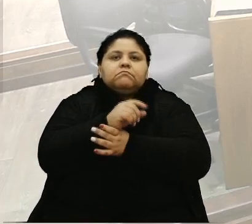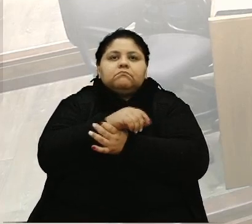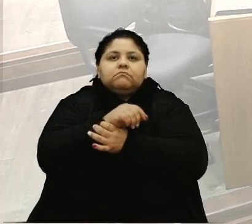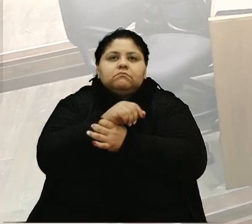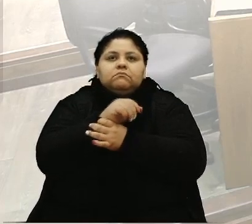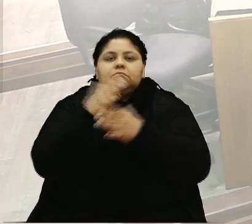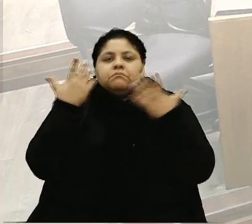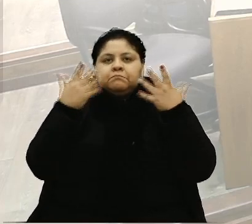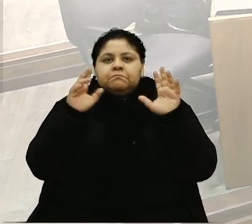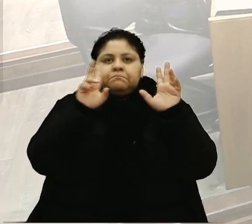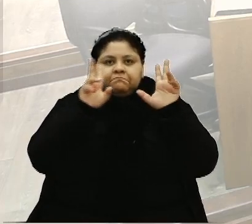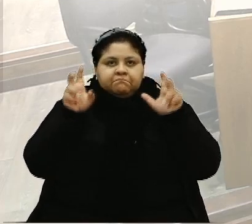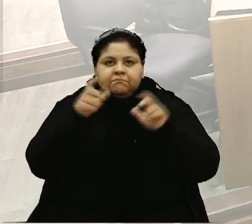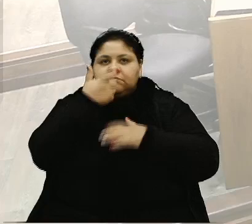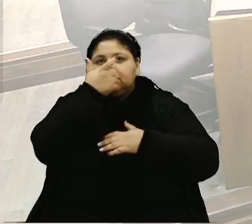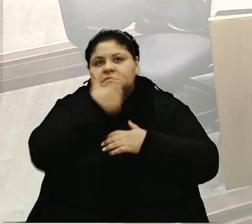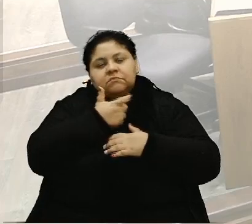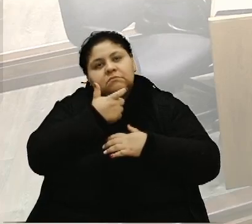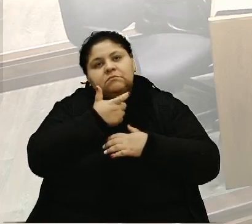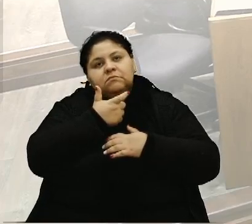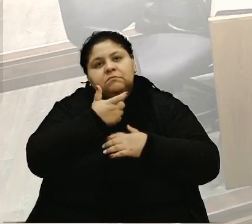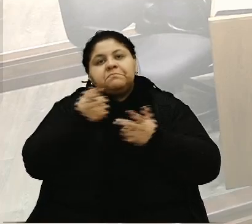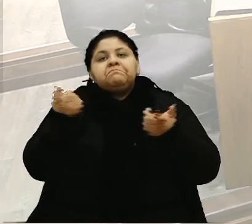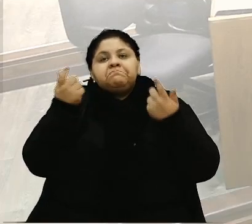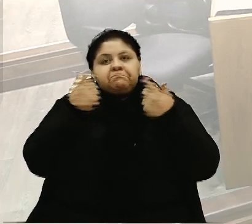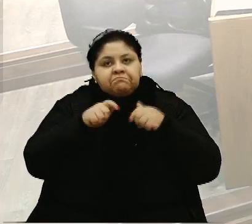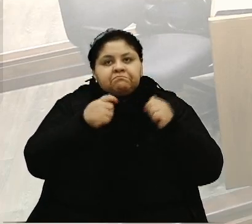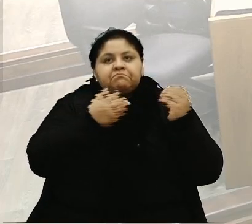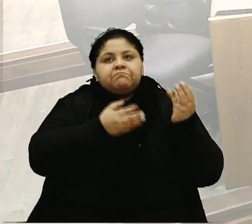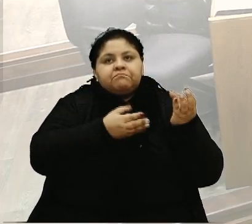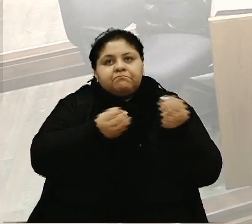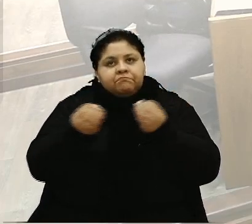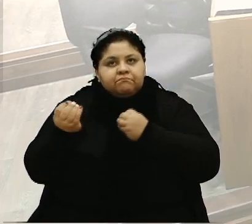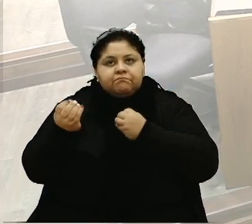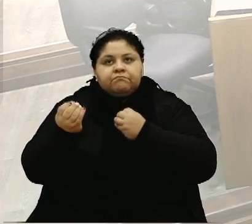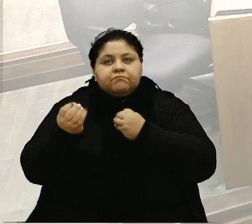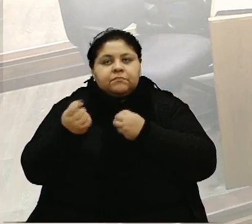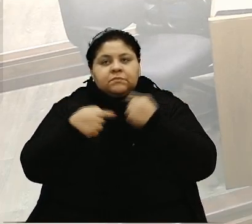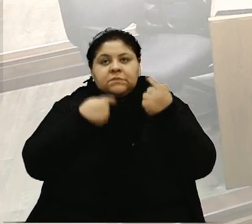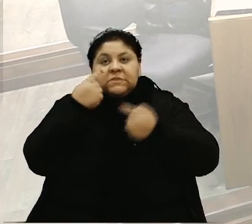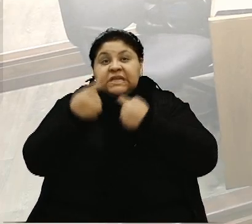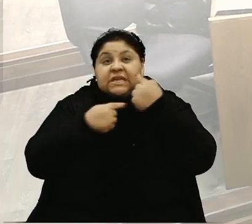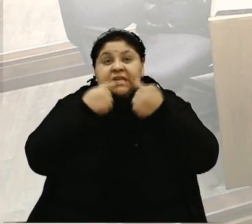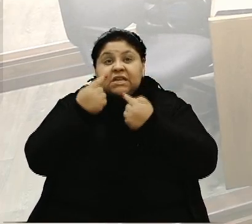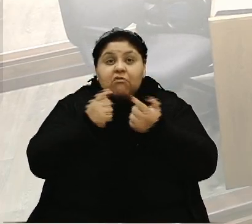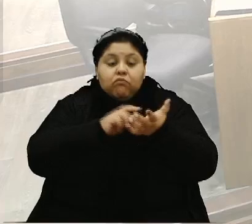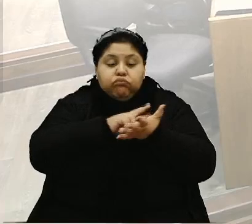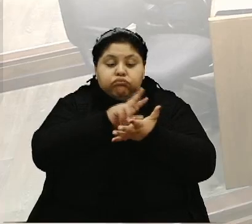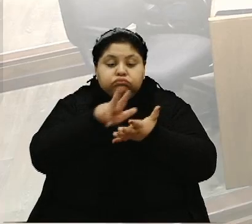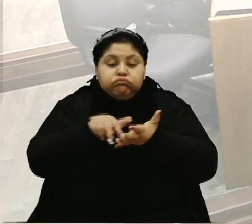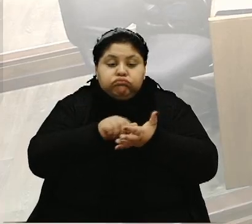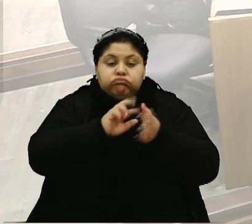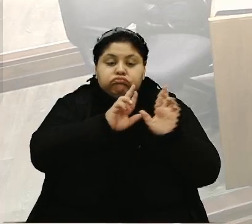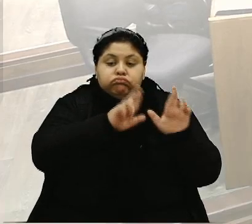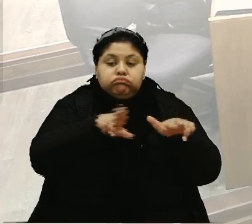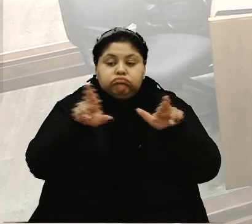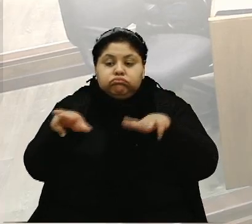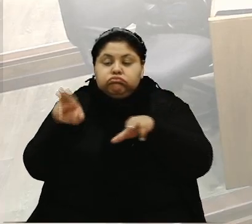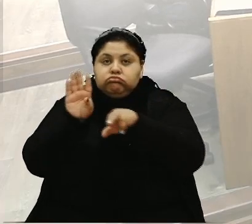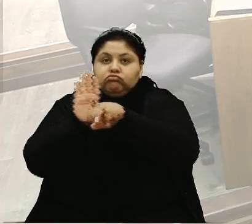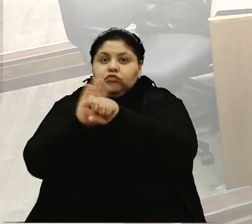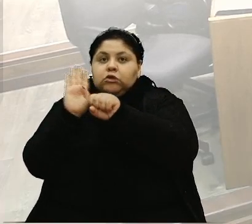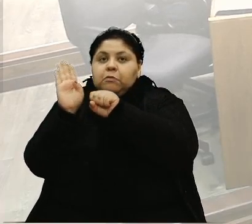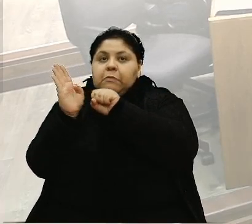Parabéns pelo tema, né? Acho que a gente precisa muito fazer esse debate. São várias regiões, vários bairros que